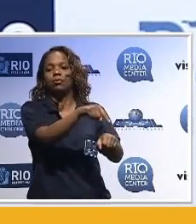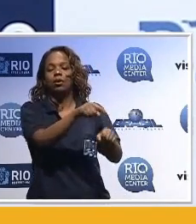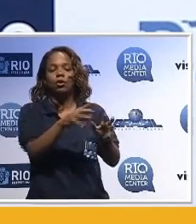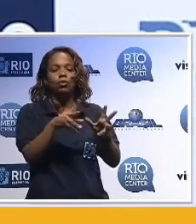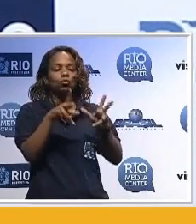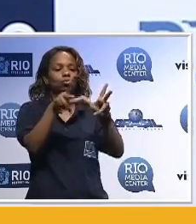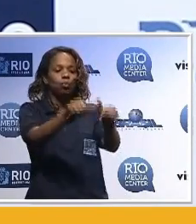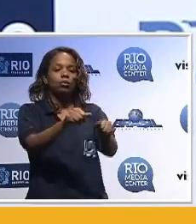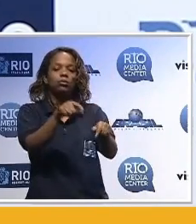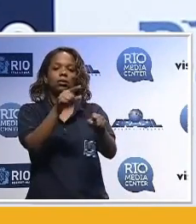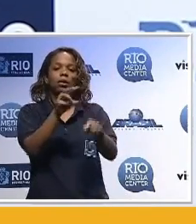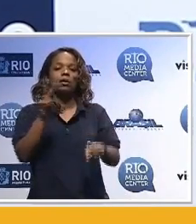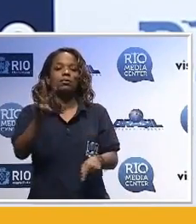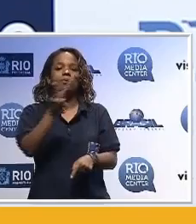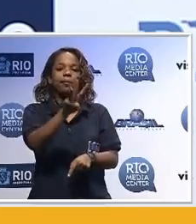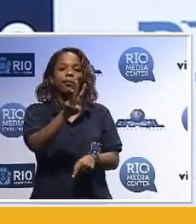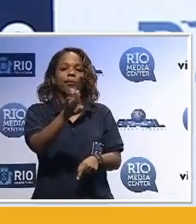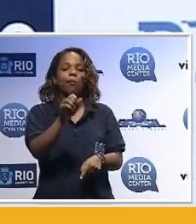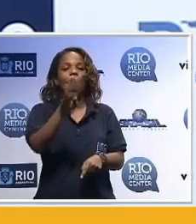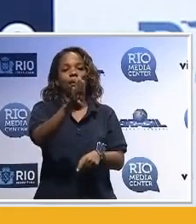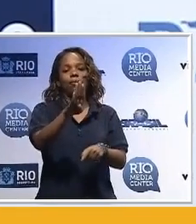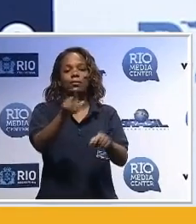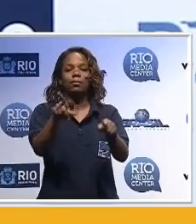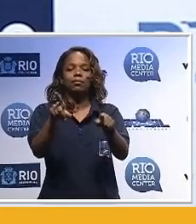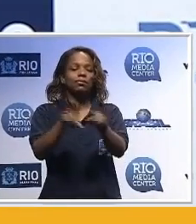Web, como um prêmio de